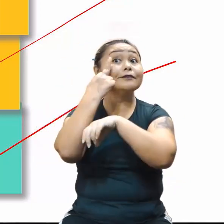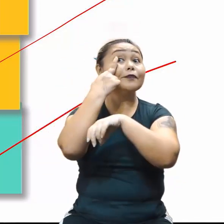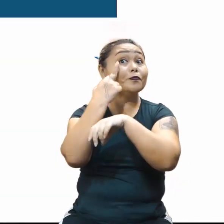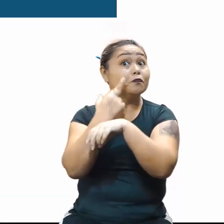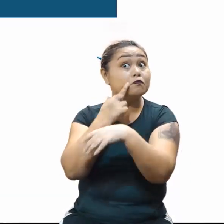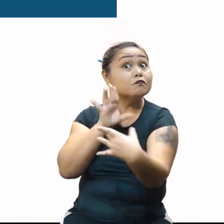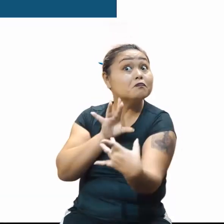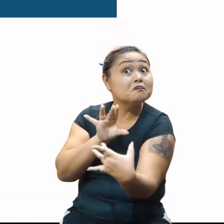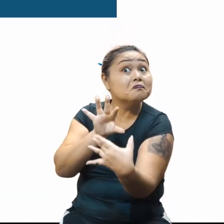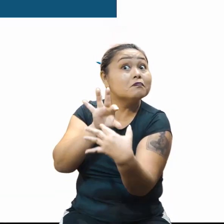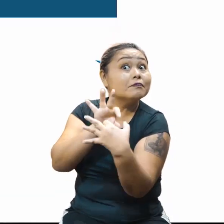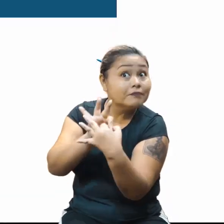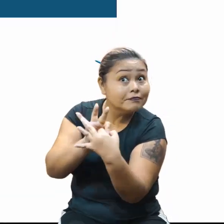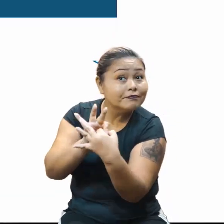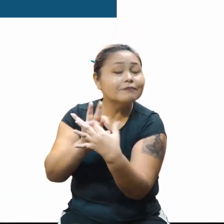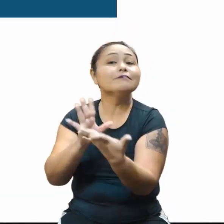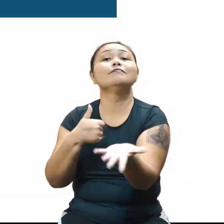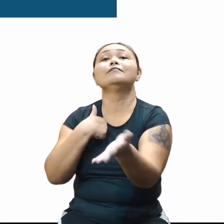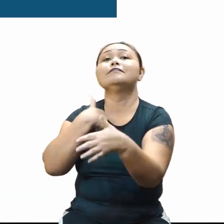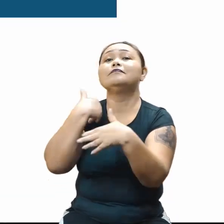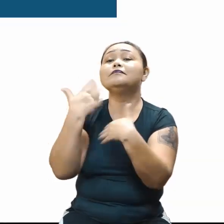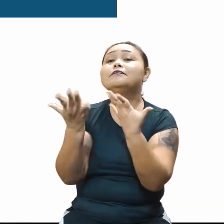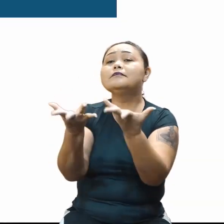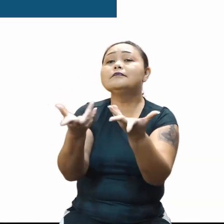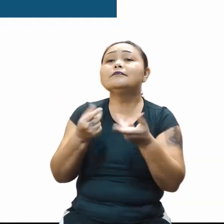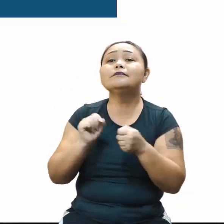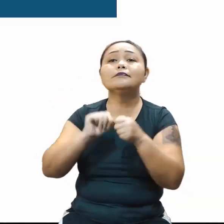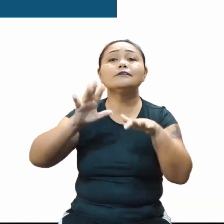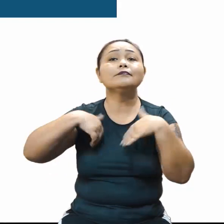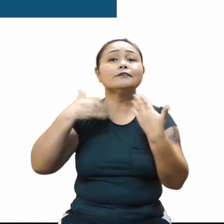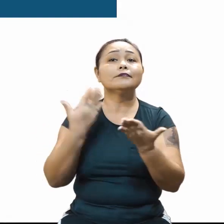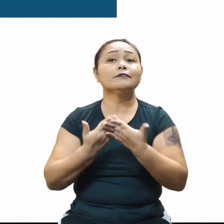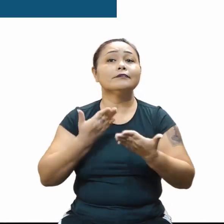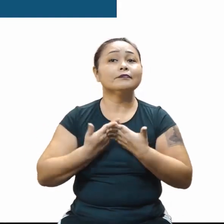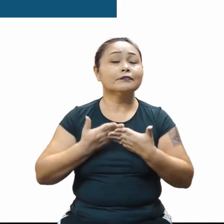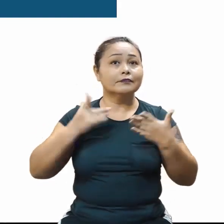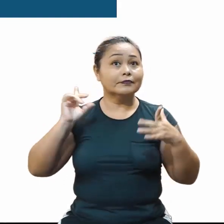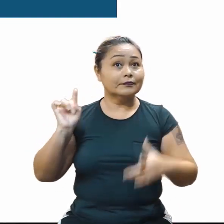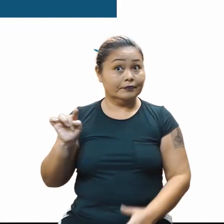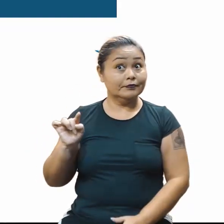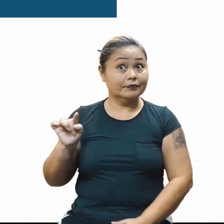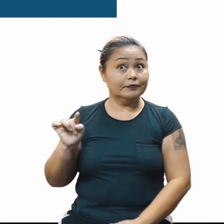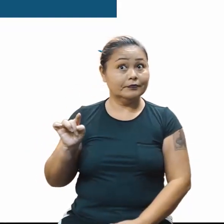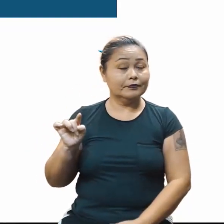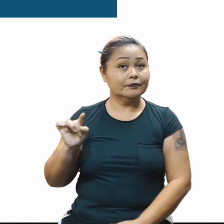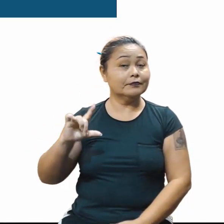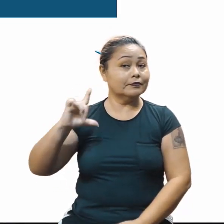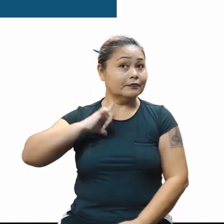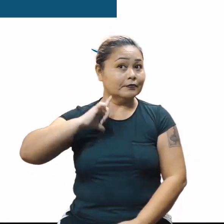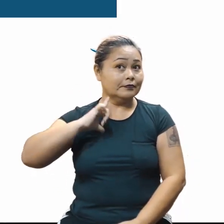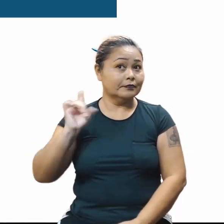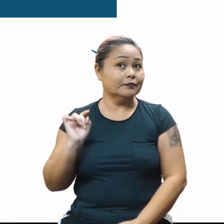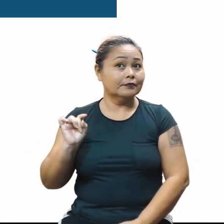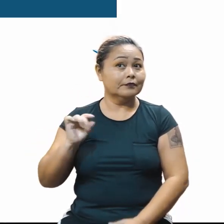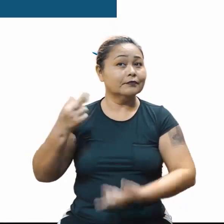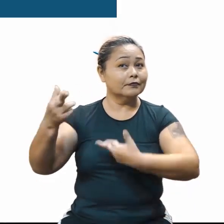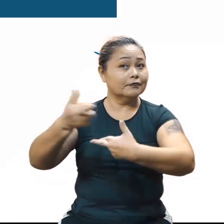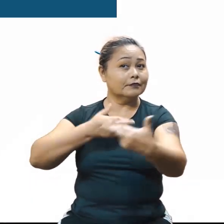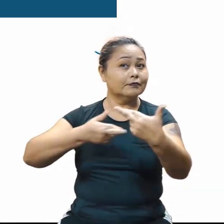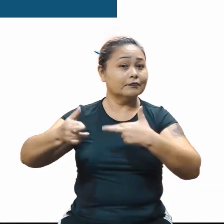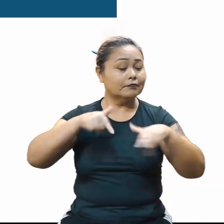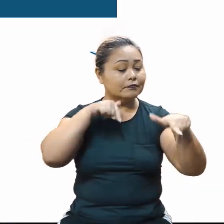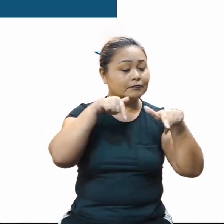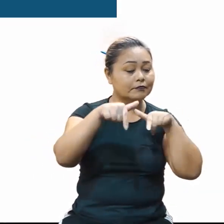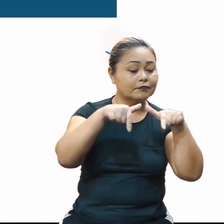relação? E as habilidades para a aula de hoje? As habilidades para a aula de hoje, nós temos aí relacionar